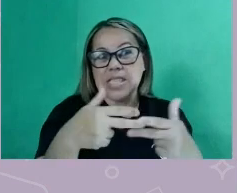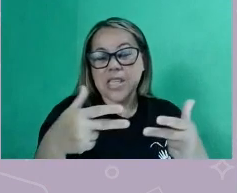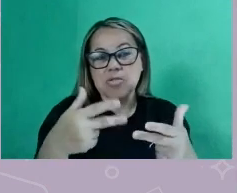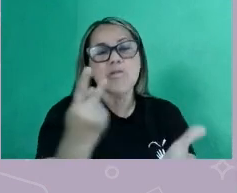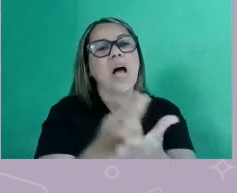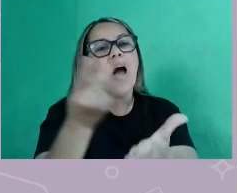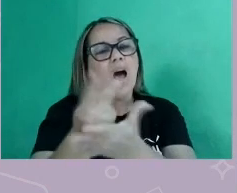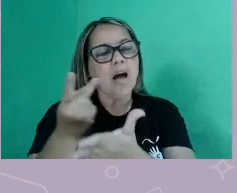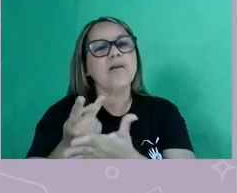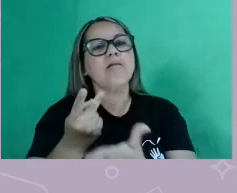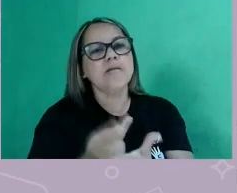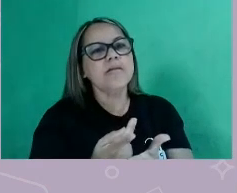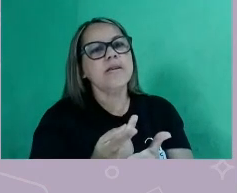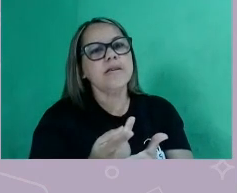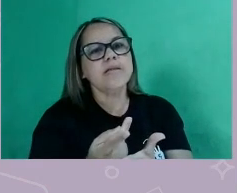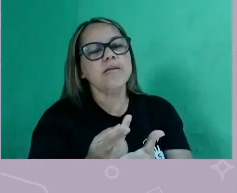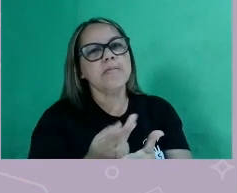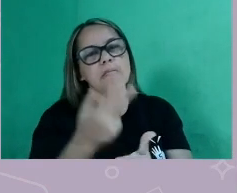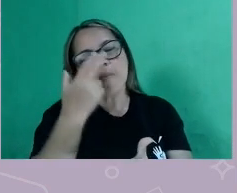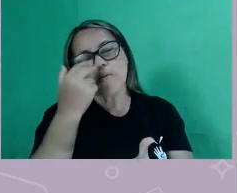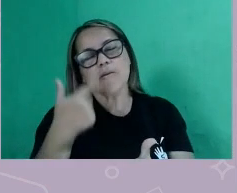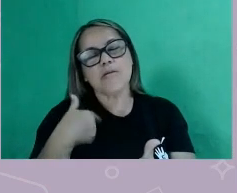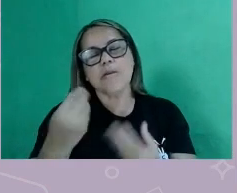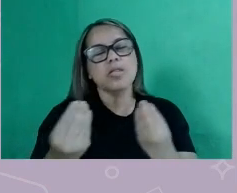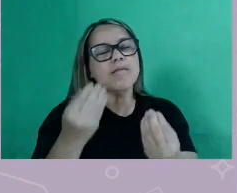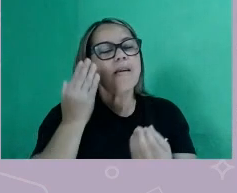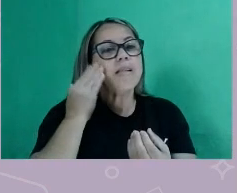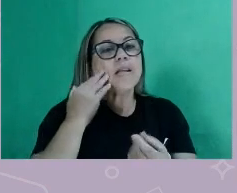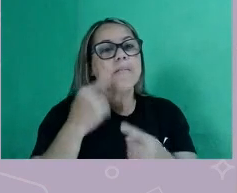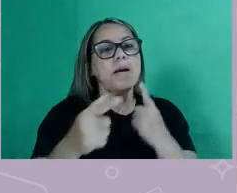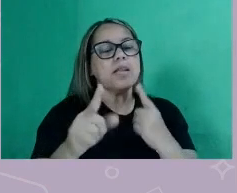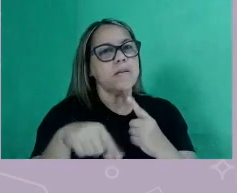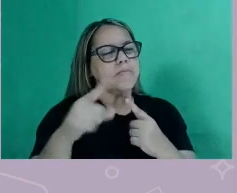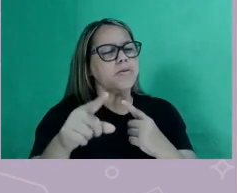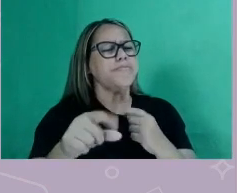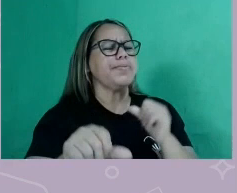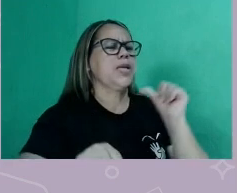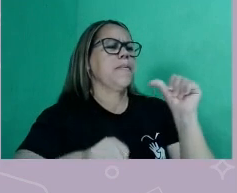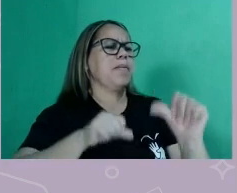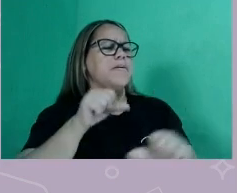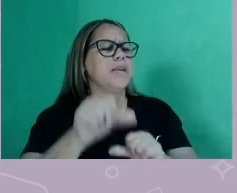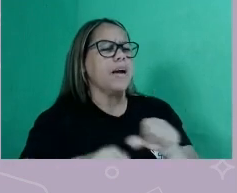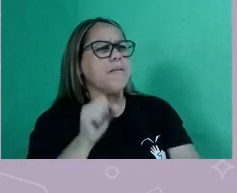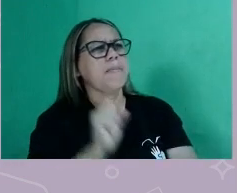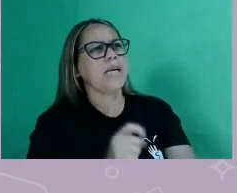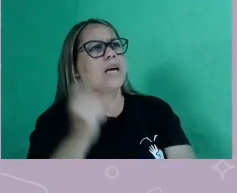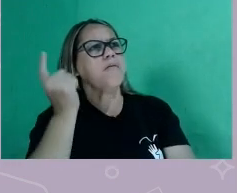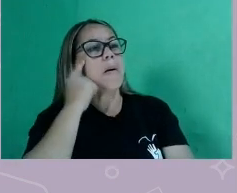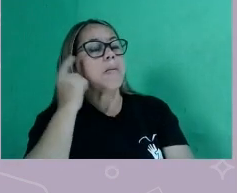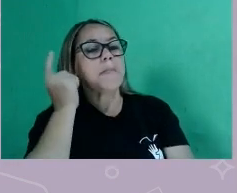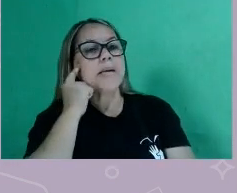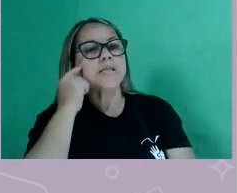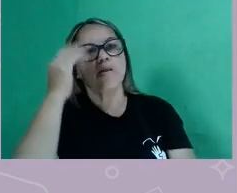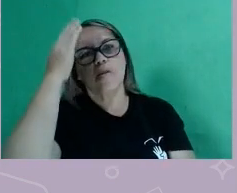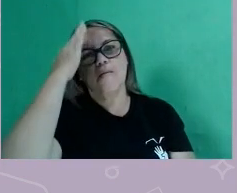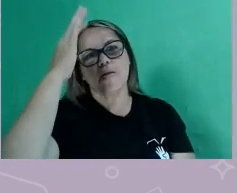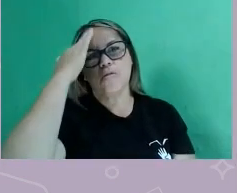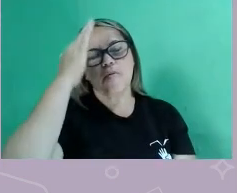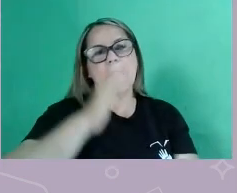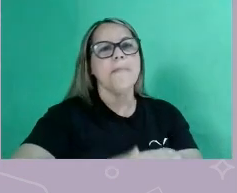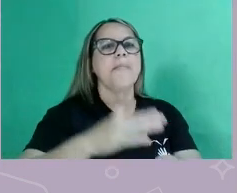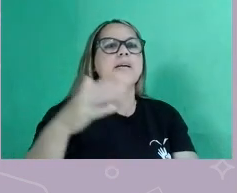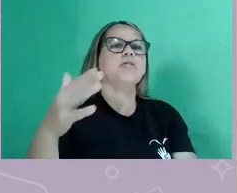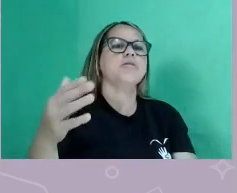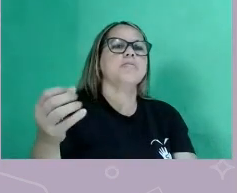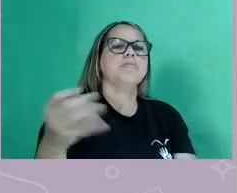independente de como a gente aprende isso depois vai ser mudado vai ser repensado como filosofia depois mais moderna mas enfim